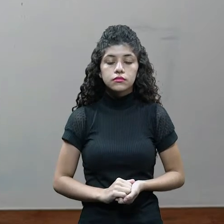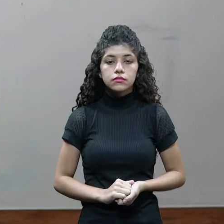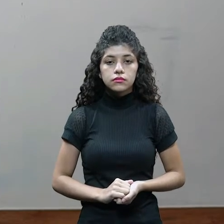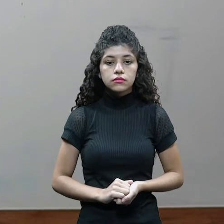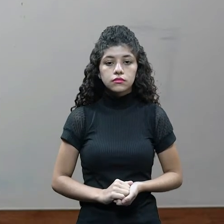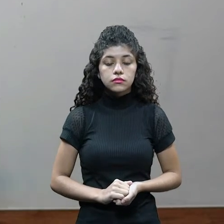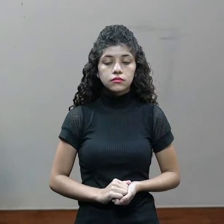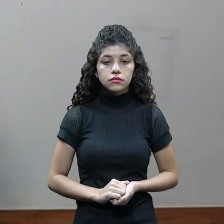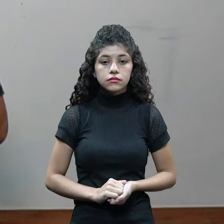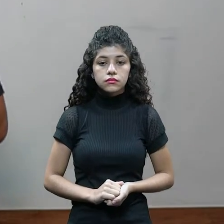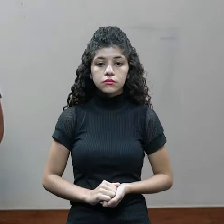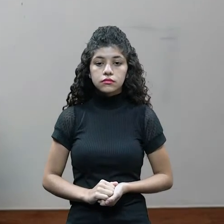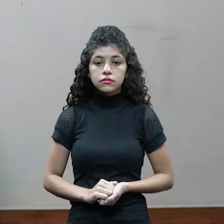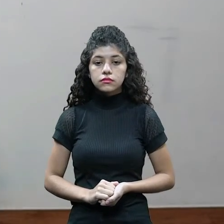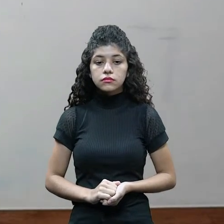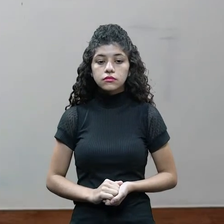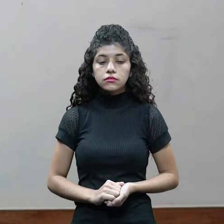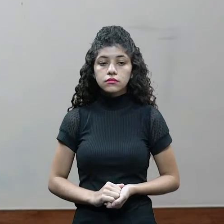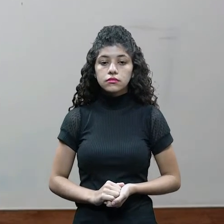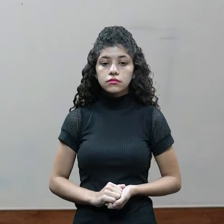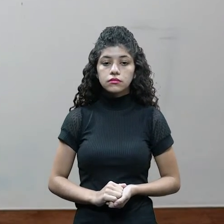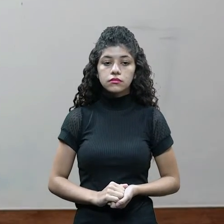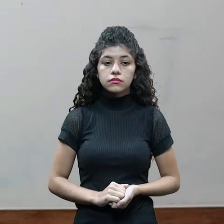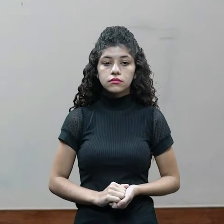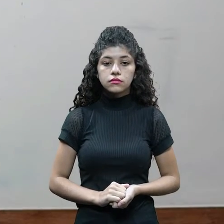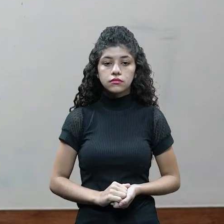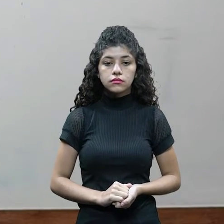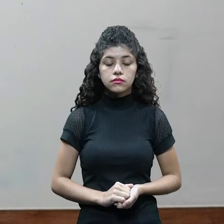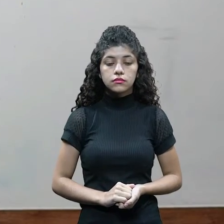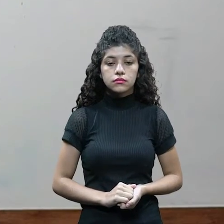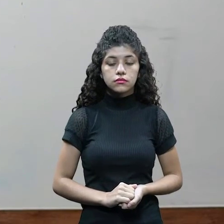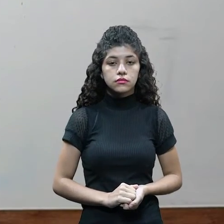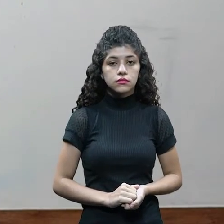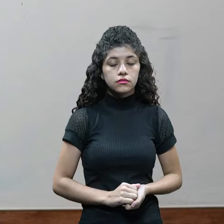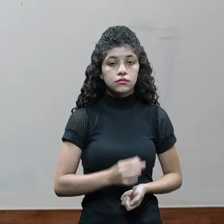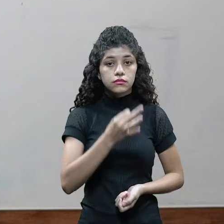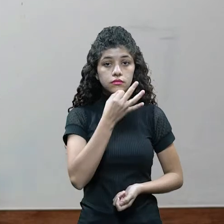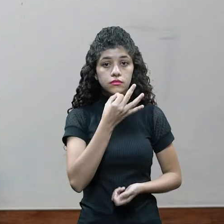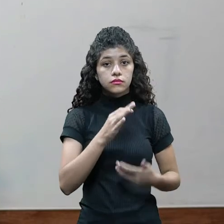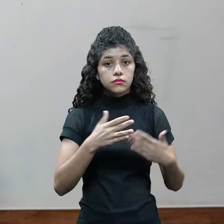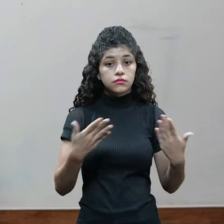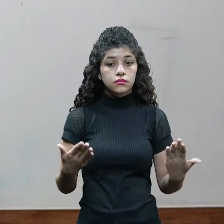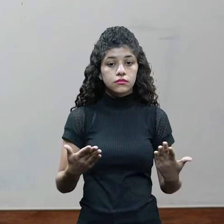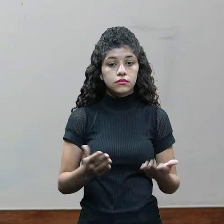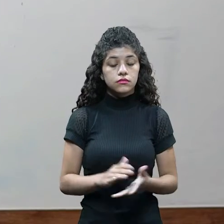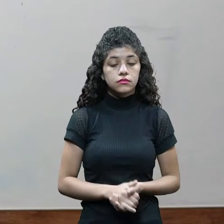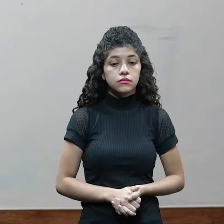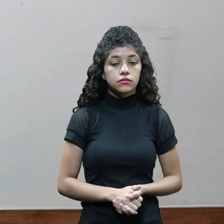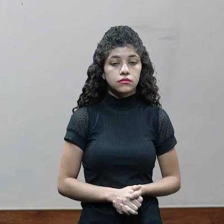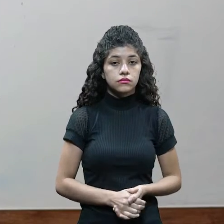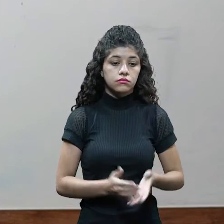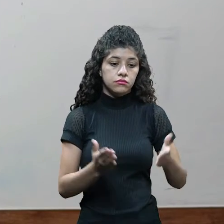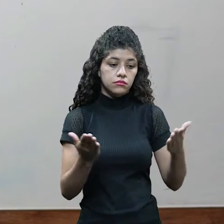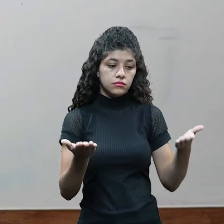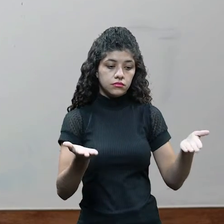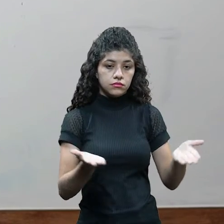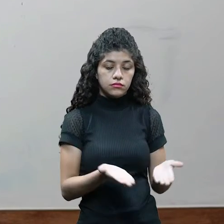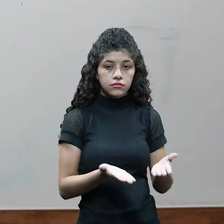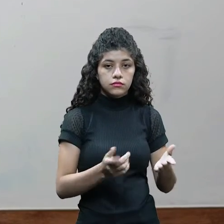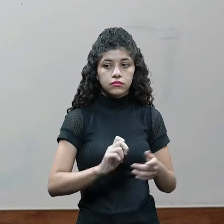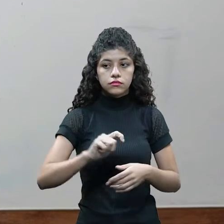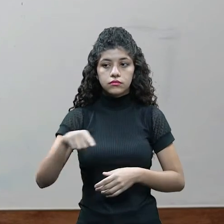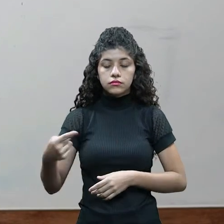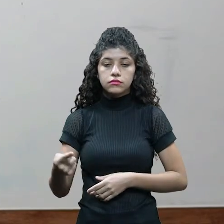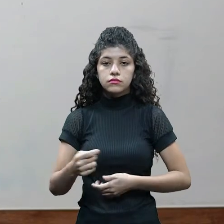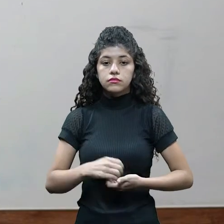4.800. Que moleza. Então, qual é a dica, Luiz Guterres? Onde eu estou, para onde eu quero chegar.